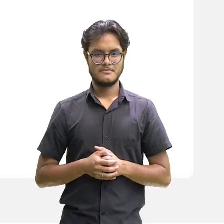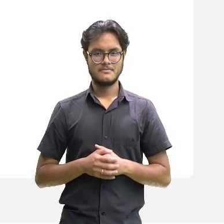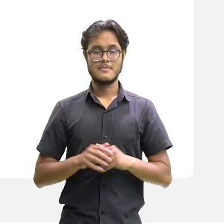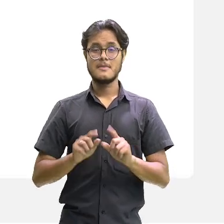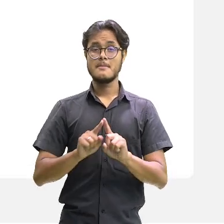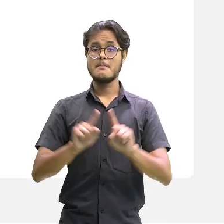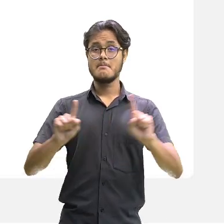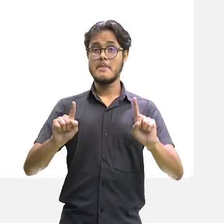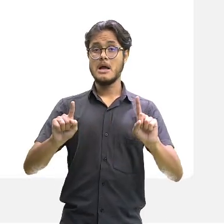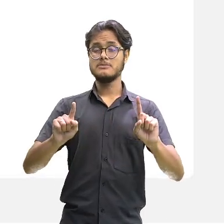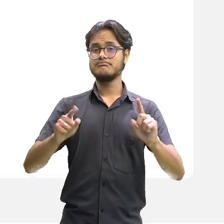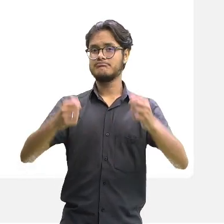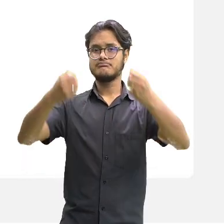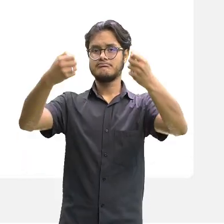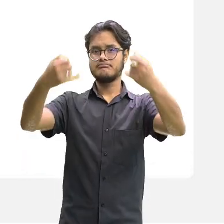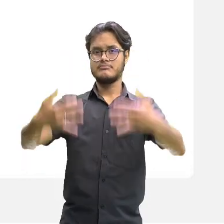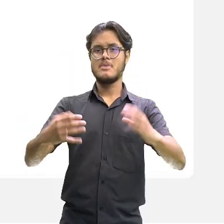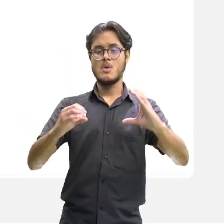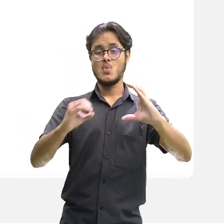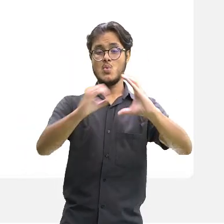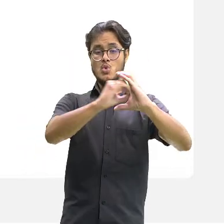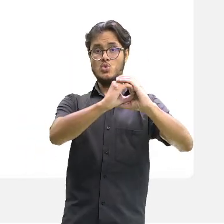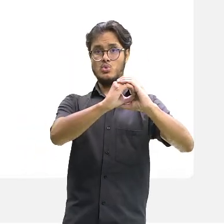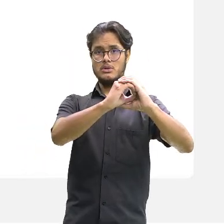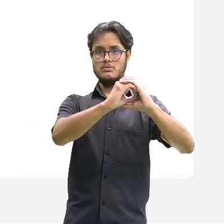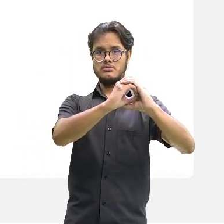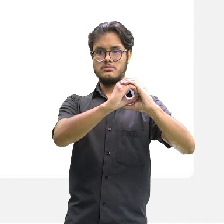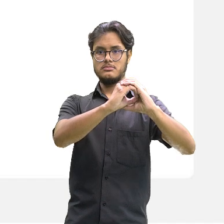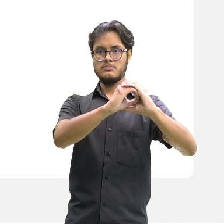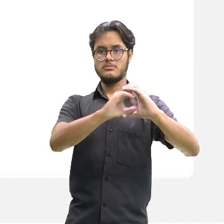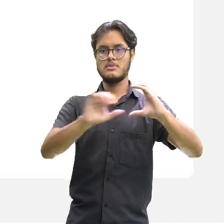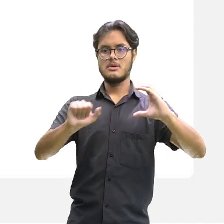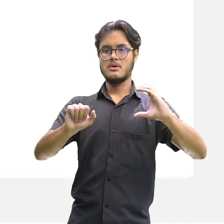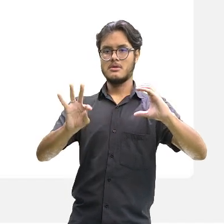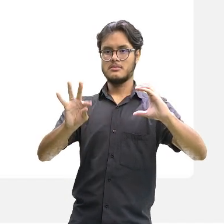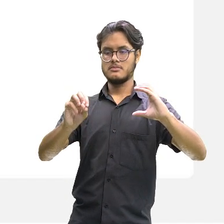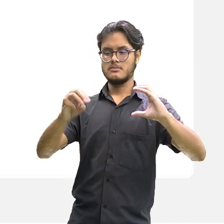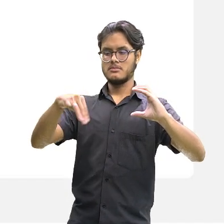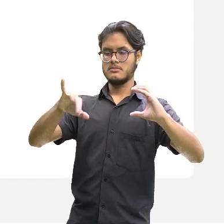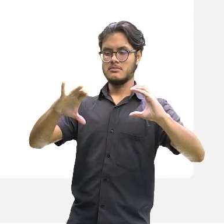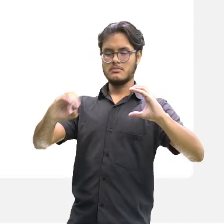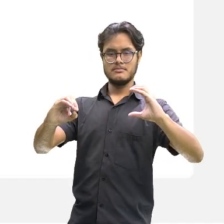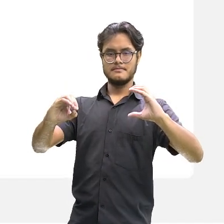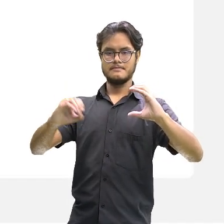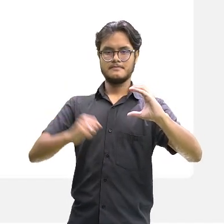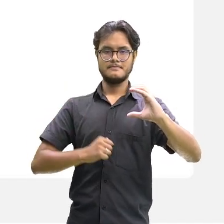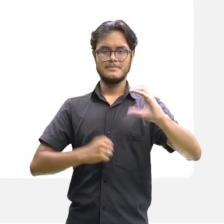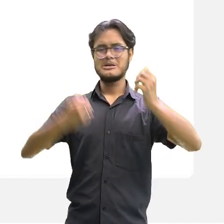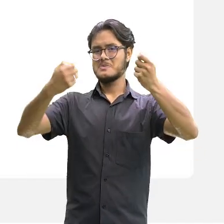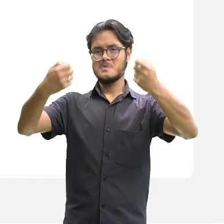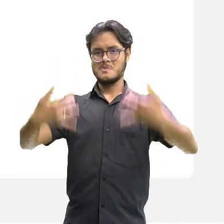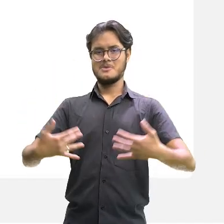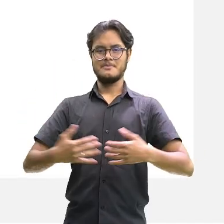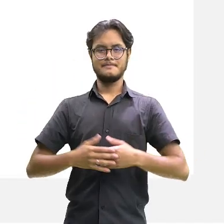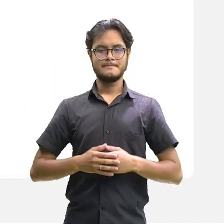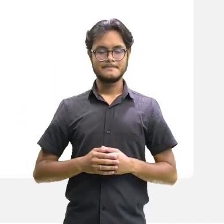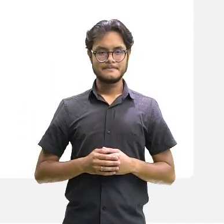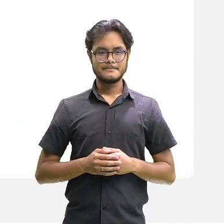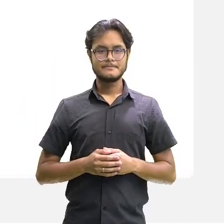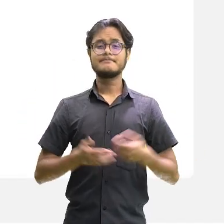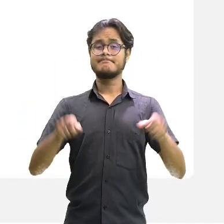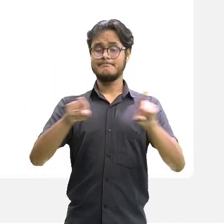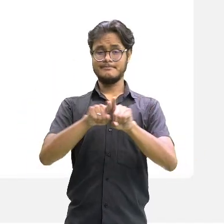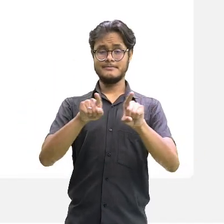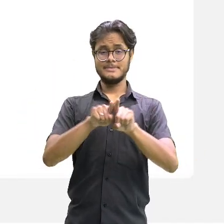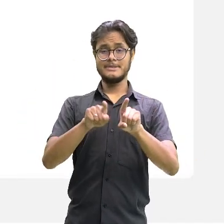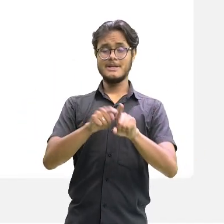atômico, explicava a carga, mas não falava como essa carga estava distribuída muito bem, beleza? A partir disso, nós tivemos